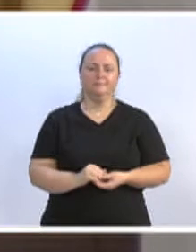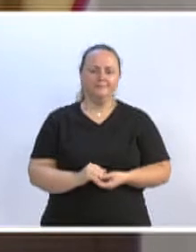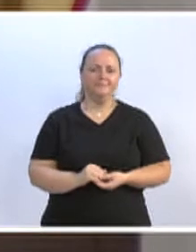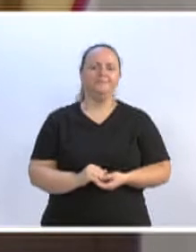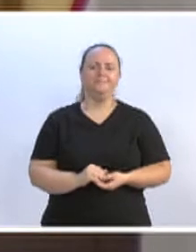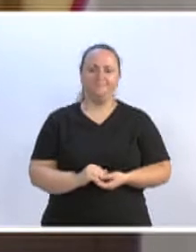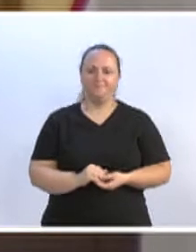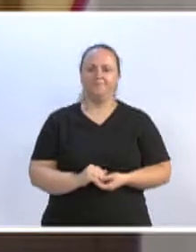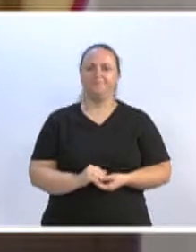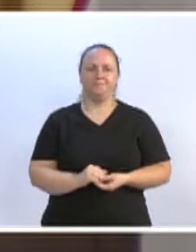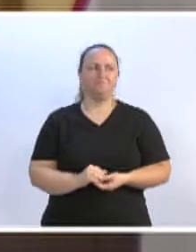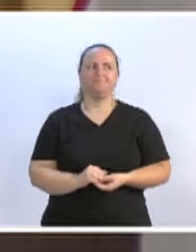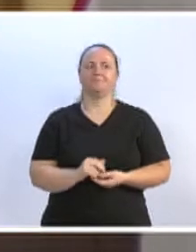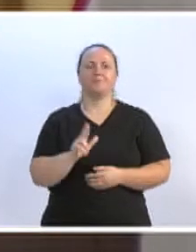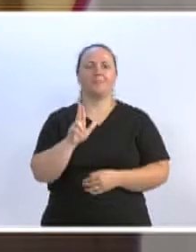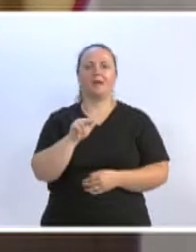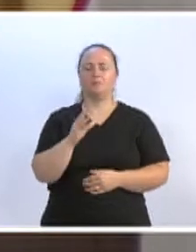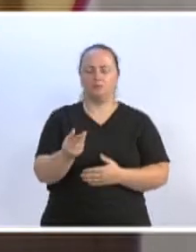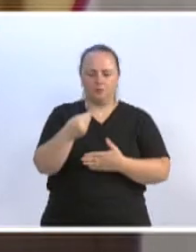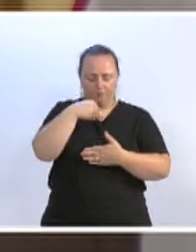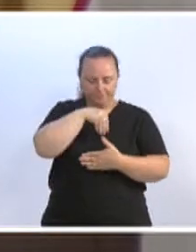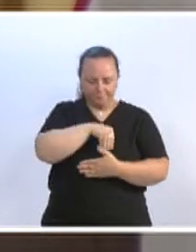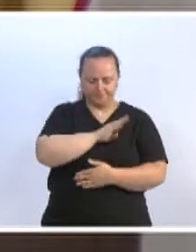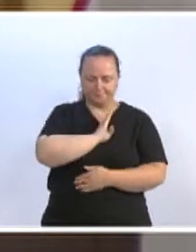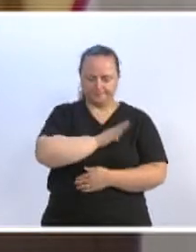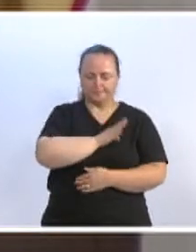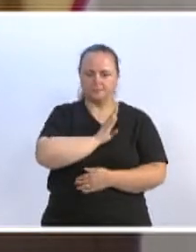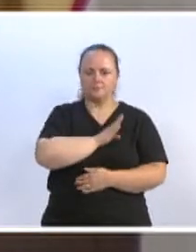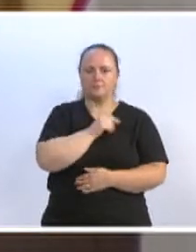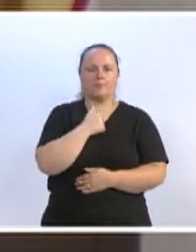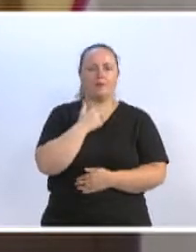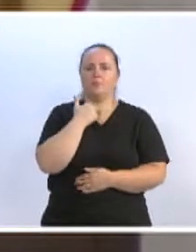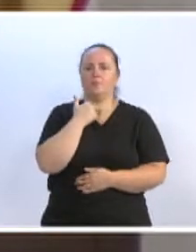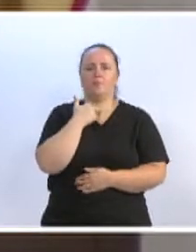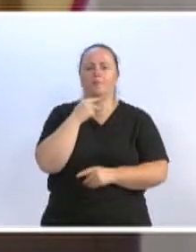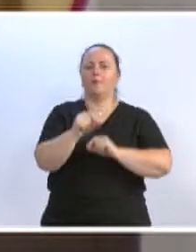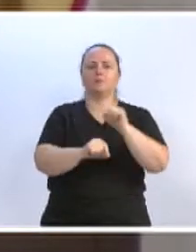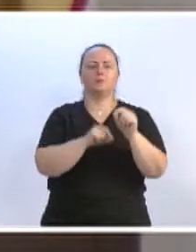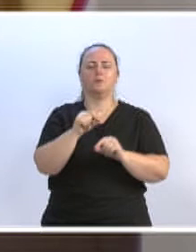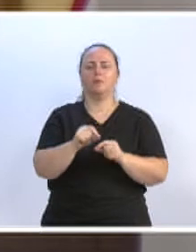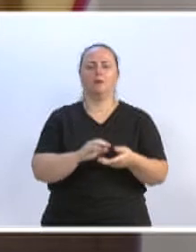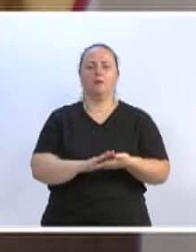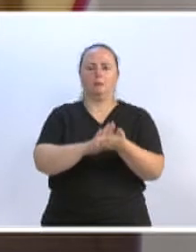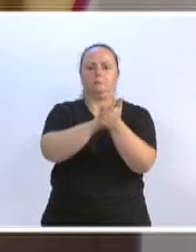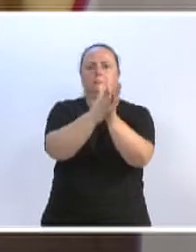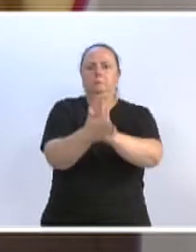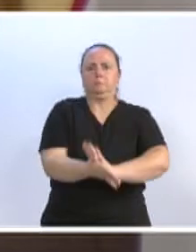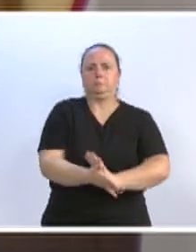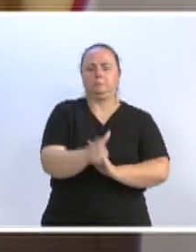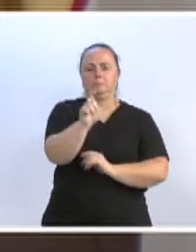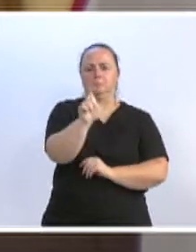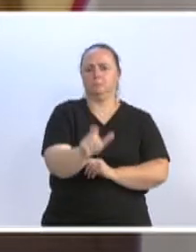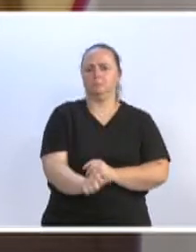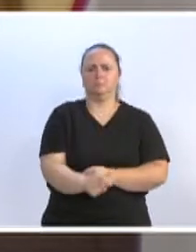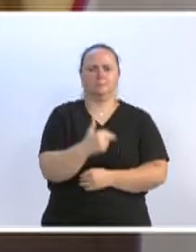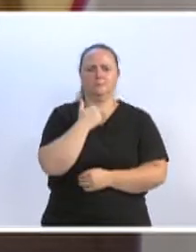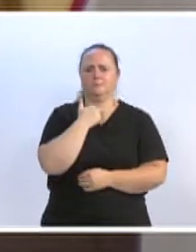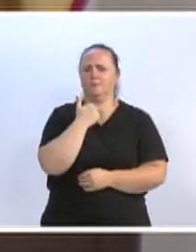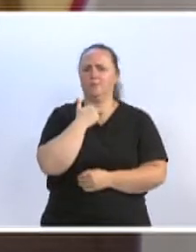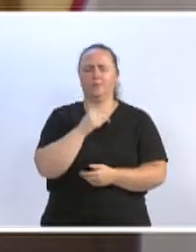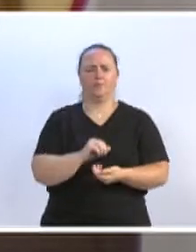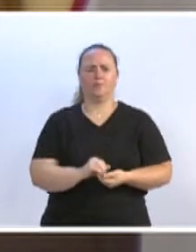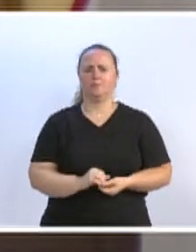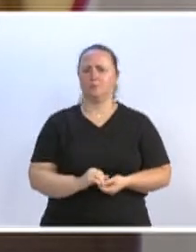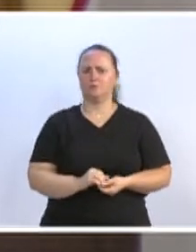Então, em hipótese alguma no meu coração, posso tirar a vida de ninguém. Ela é única.